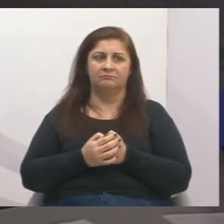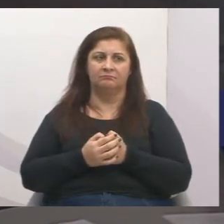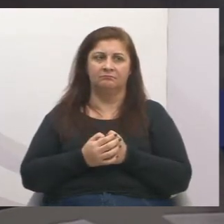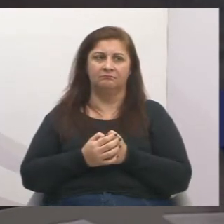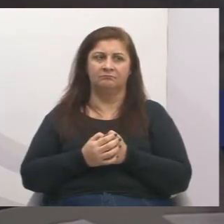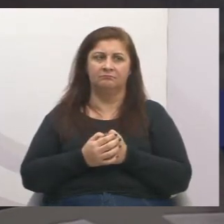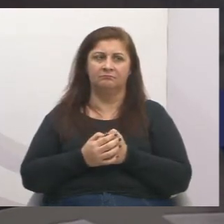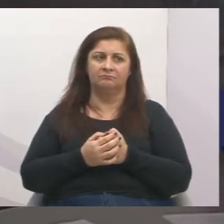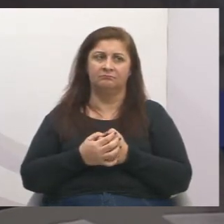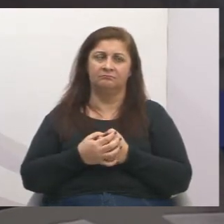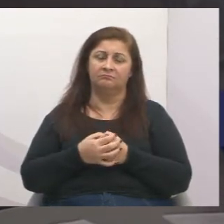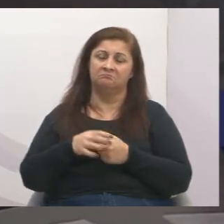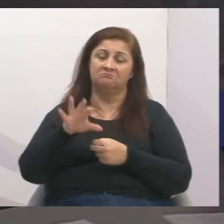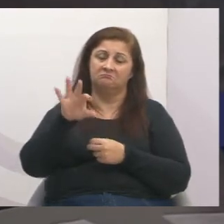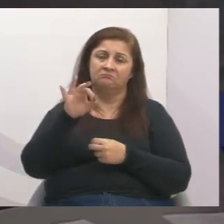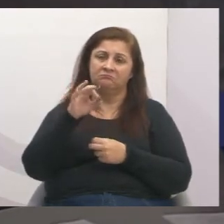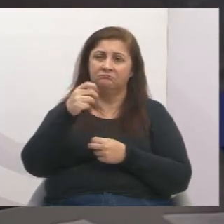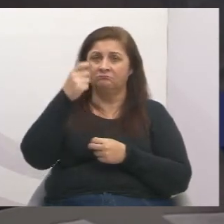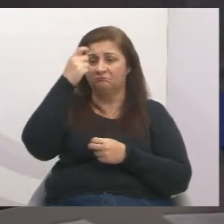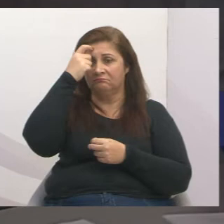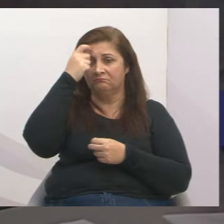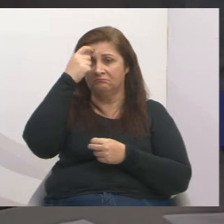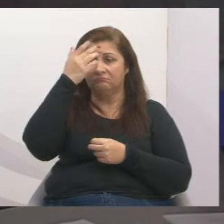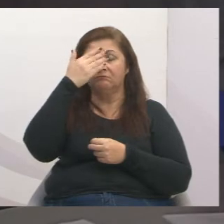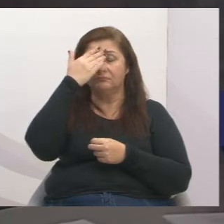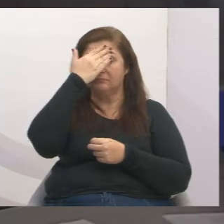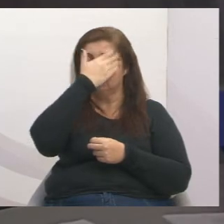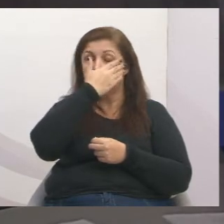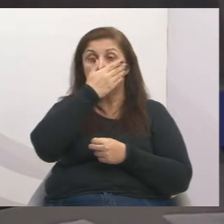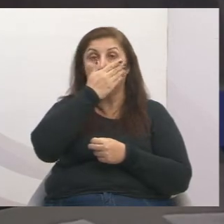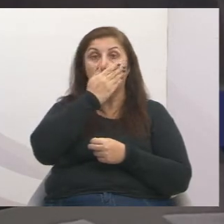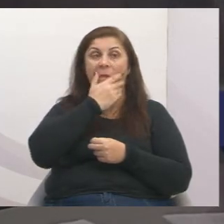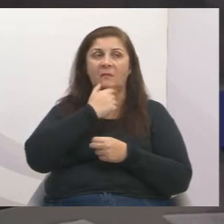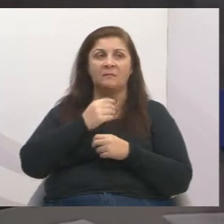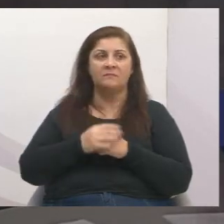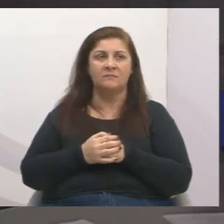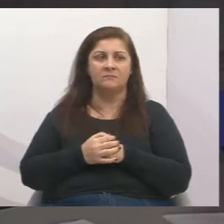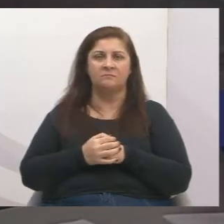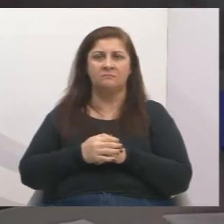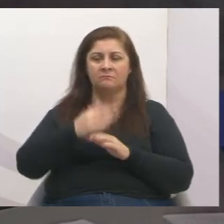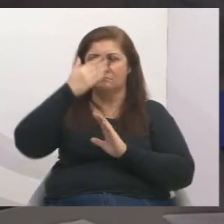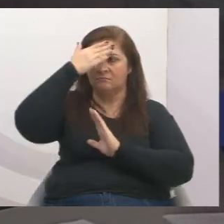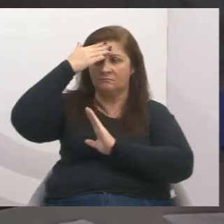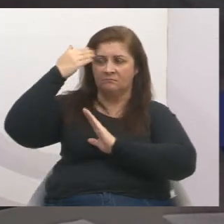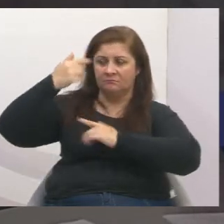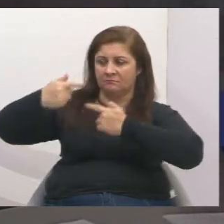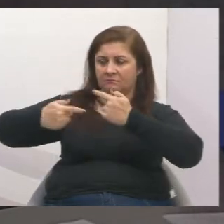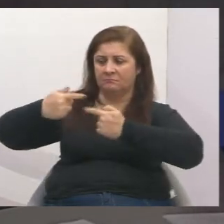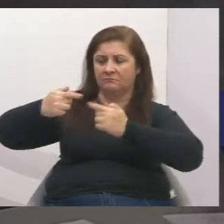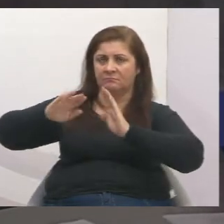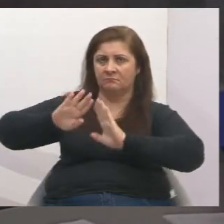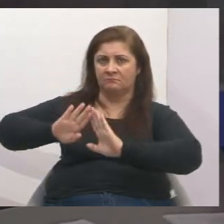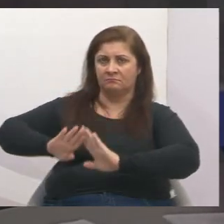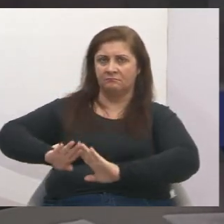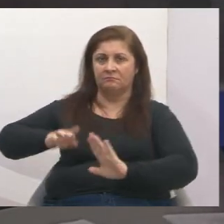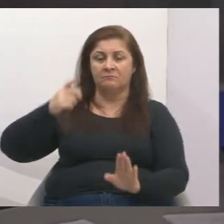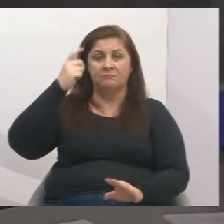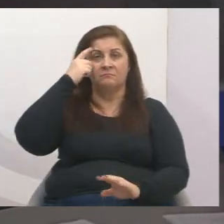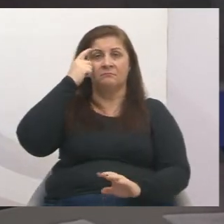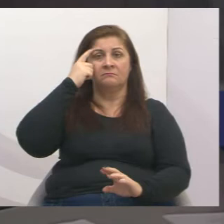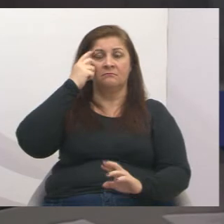decisão madura, foi o que eu falei para o Sazak, que a gente ia deixar as bandeiras partidárias, a política de lado, e ia pensar